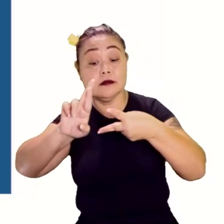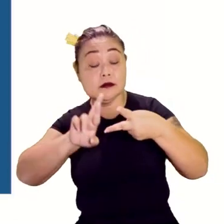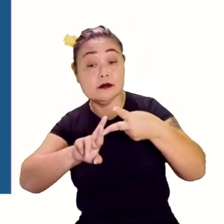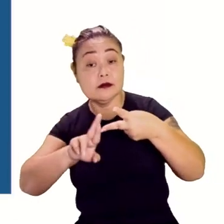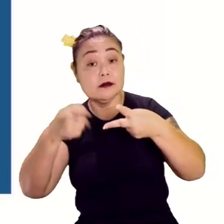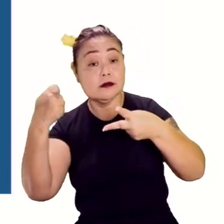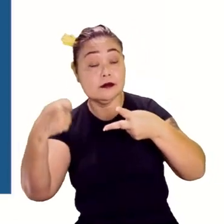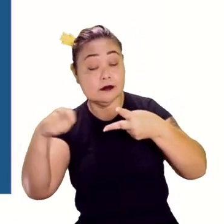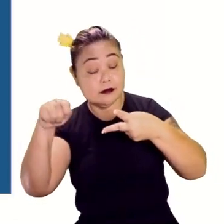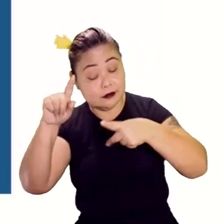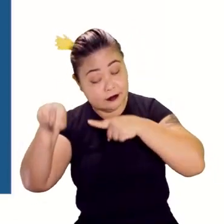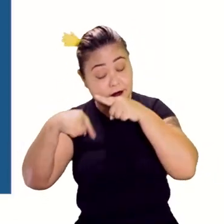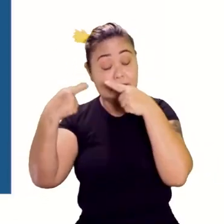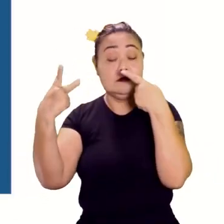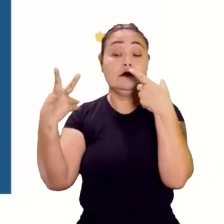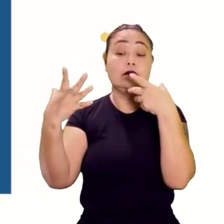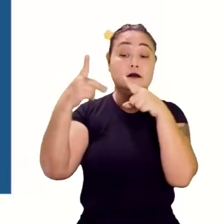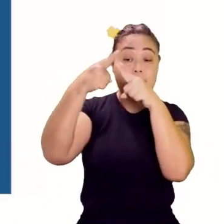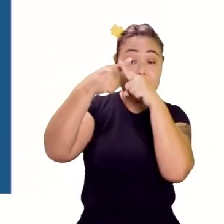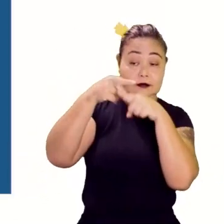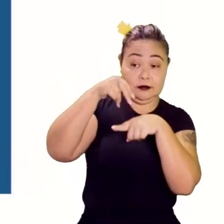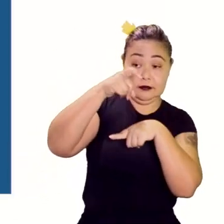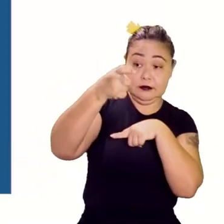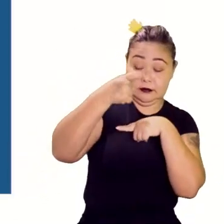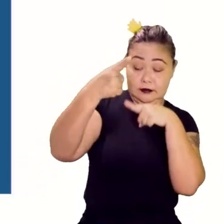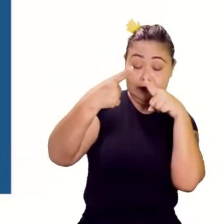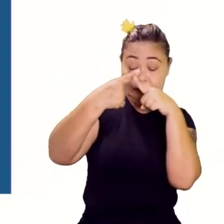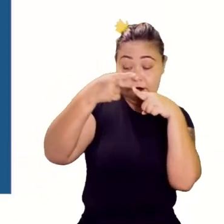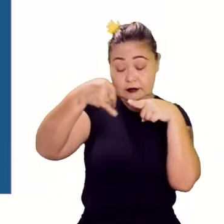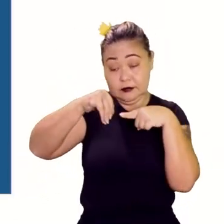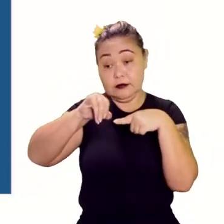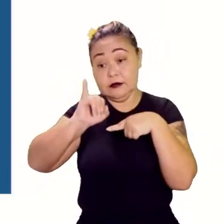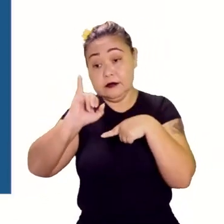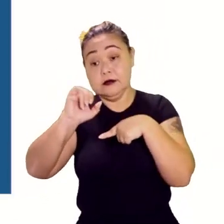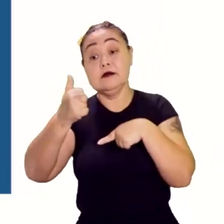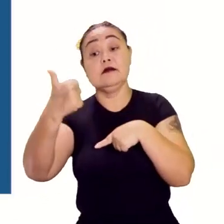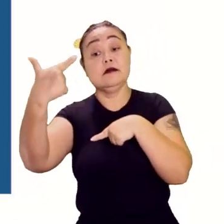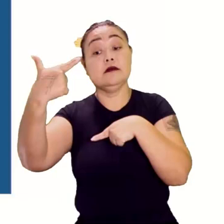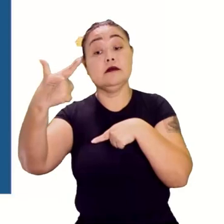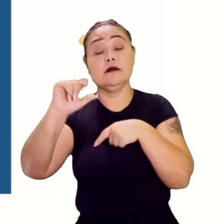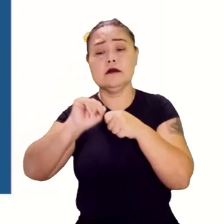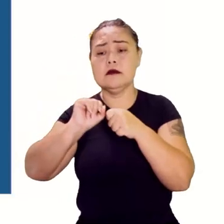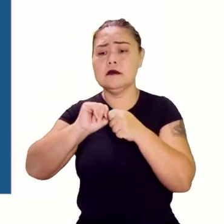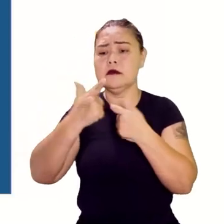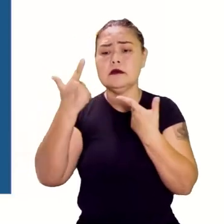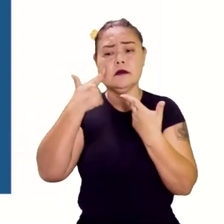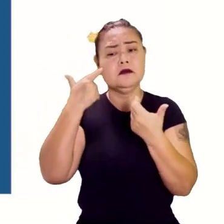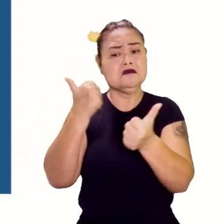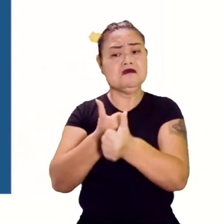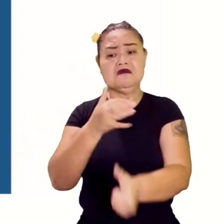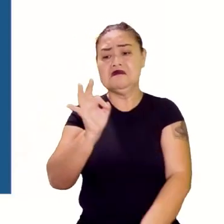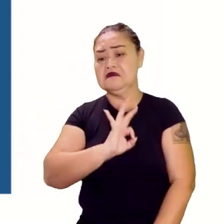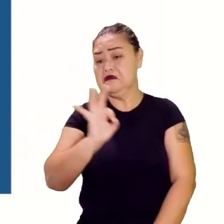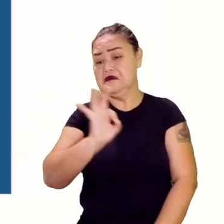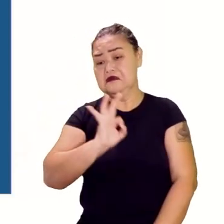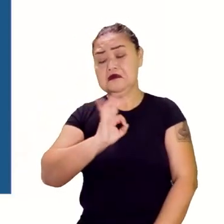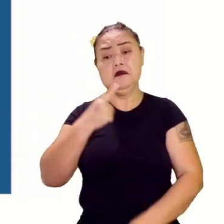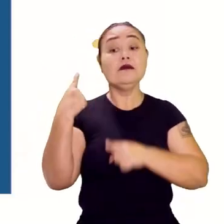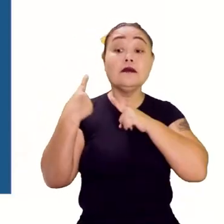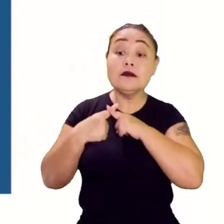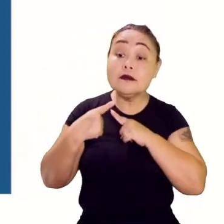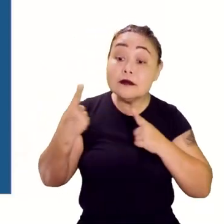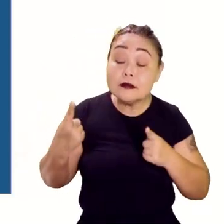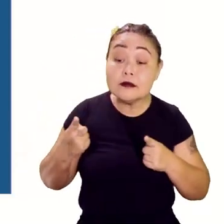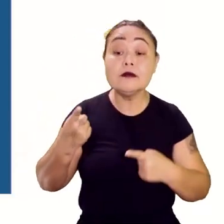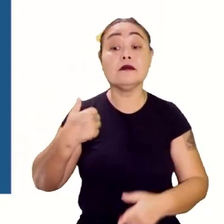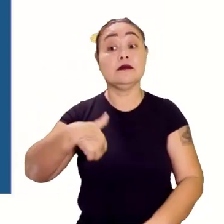aí eu ainda preciso resolver essa operação. X vezes y ao quadrado. Tem gente que fala assim, não vou nem tentar. Mas por quê?